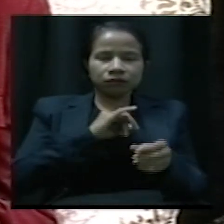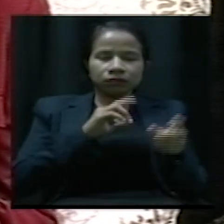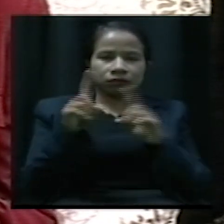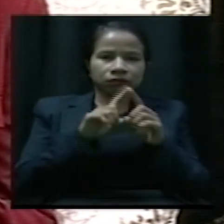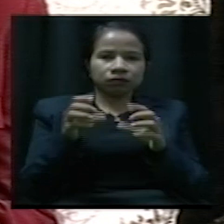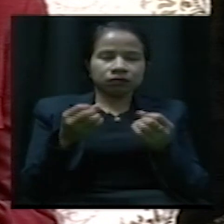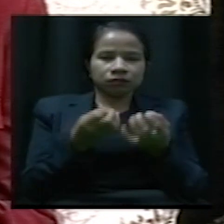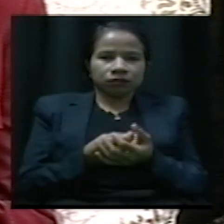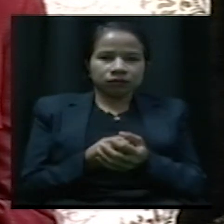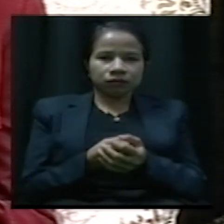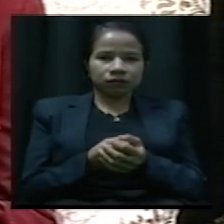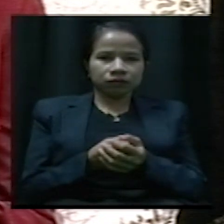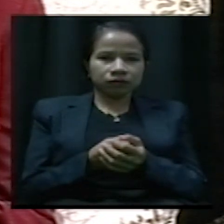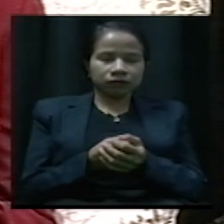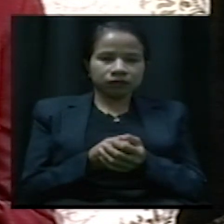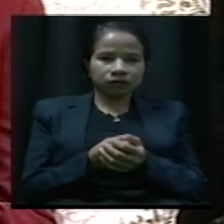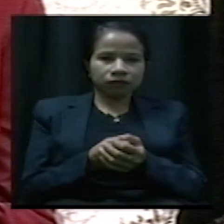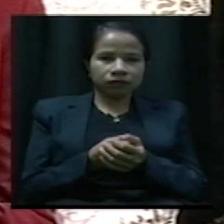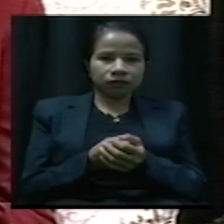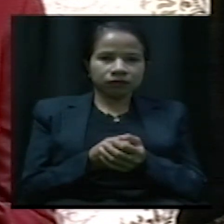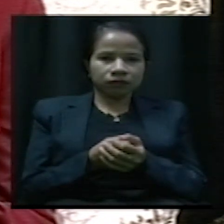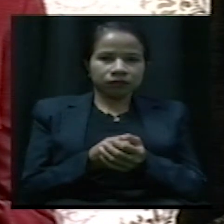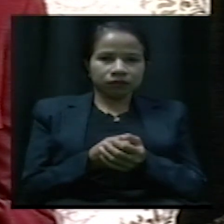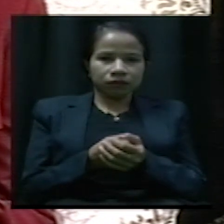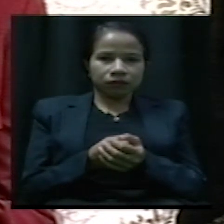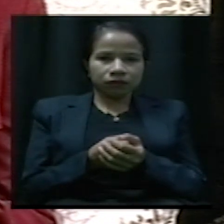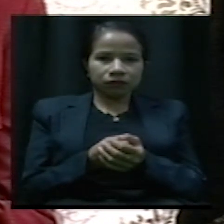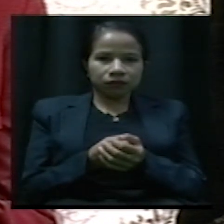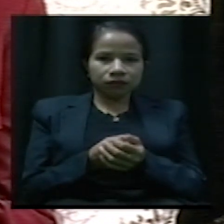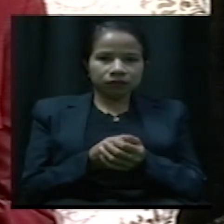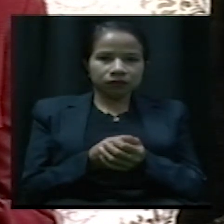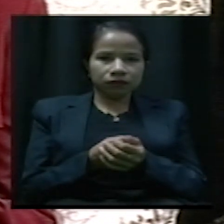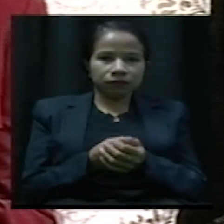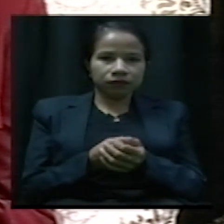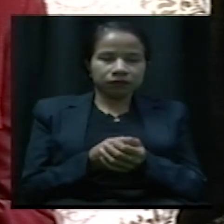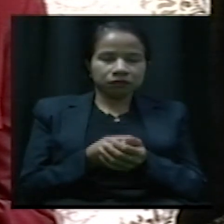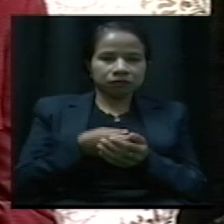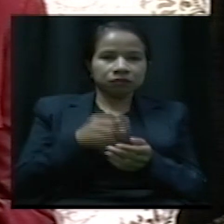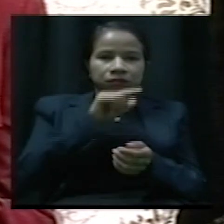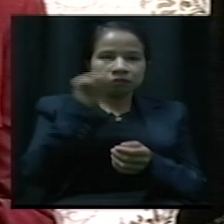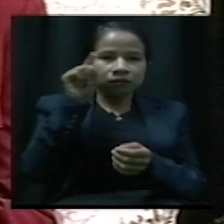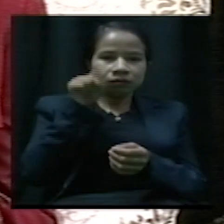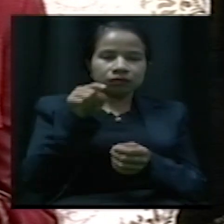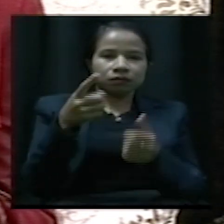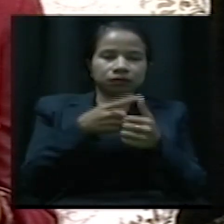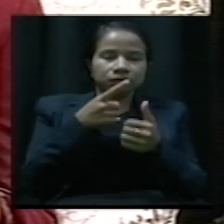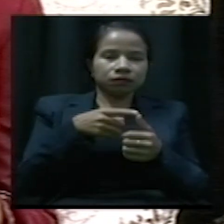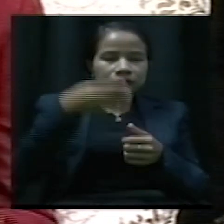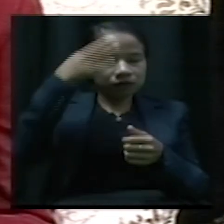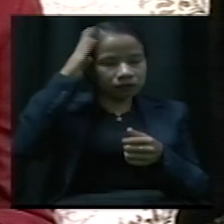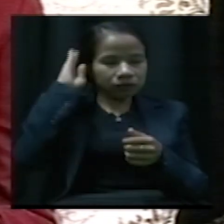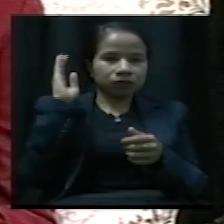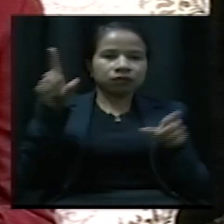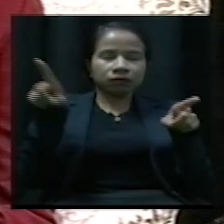Hausela dada lia naruk, hausefo pergunta primeru ba iha iteninia Senhor José Manuel Carmo,